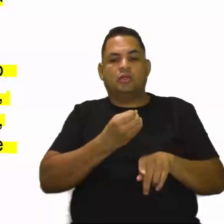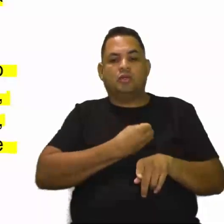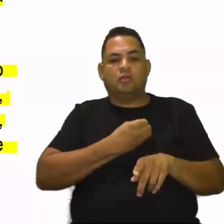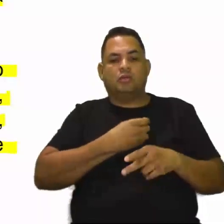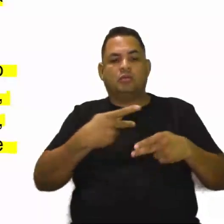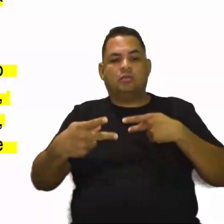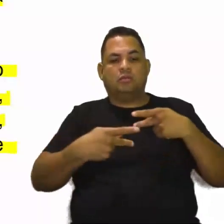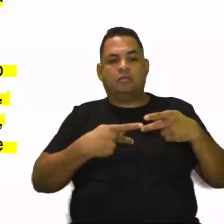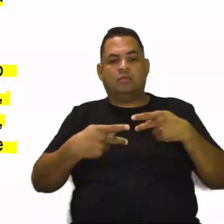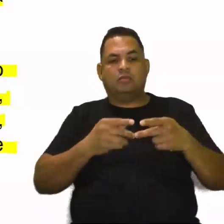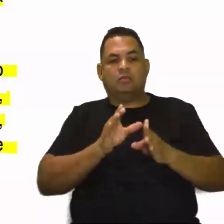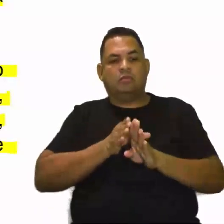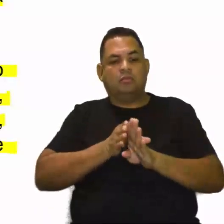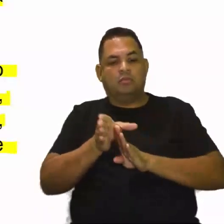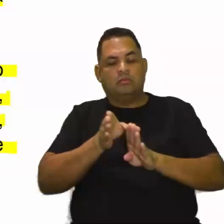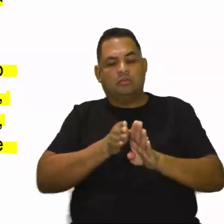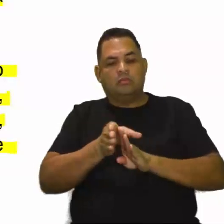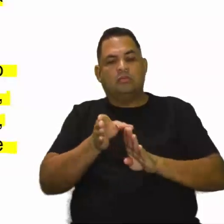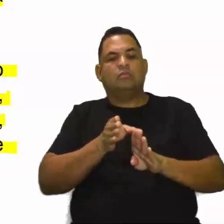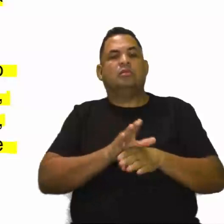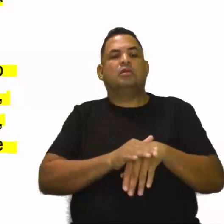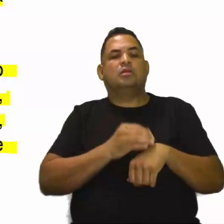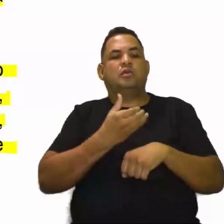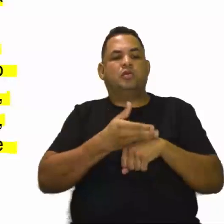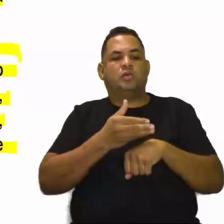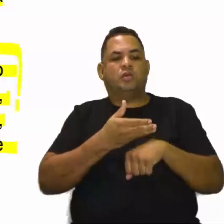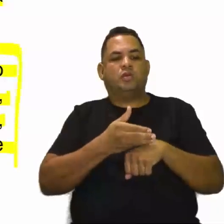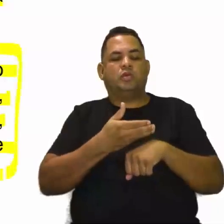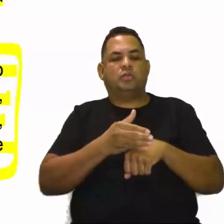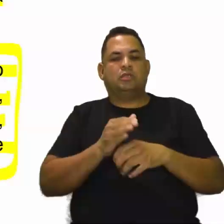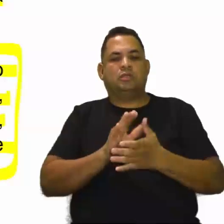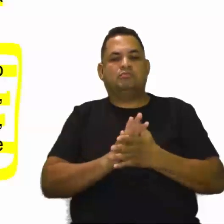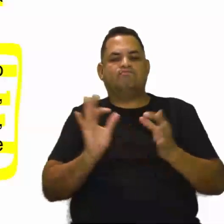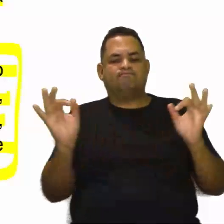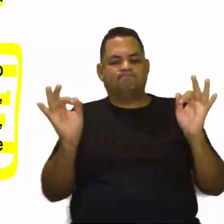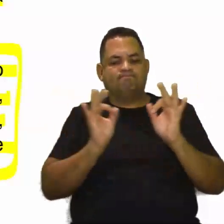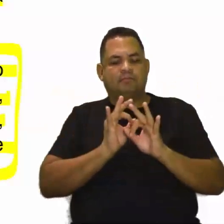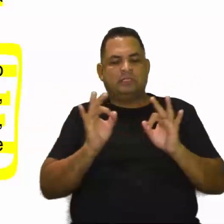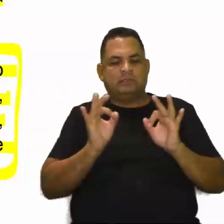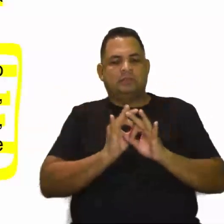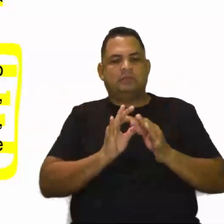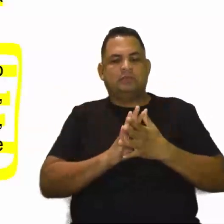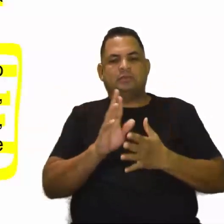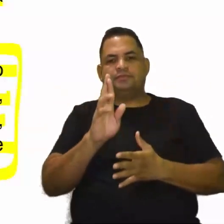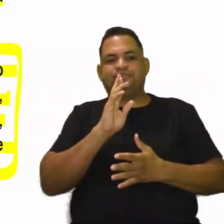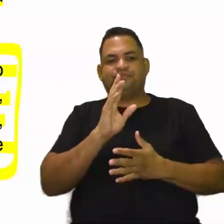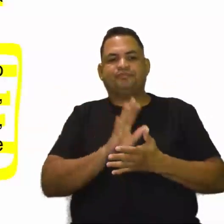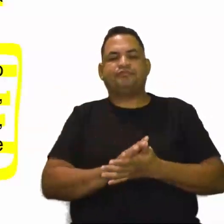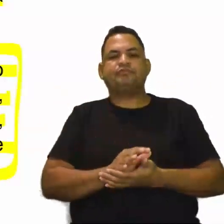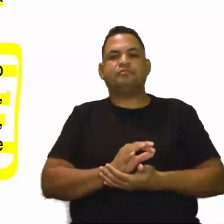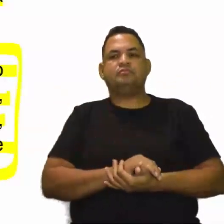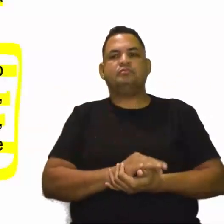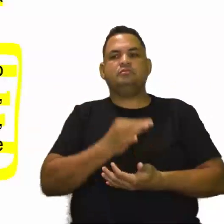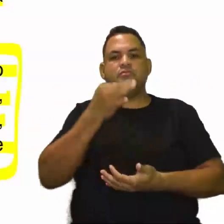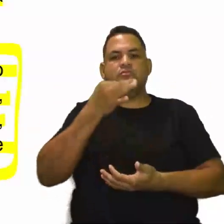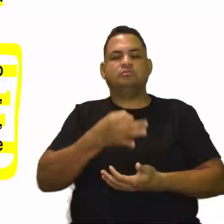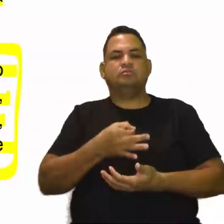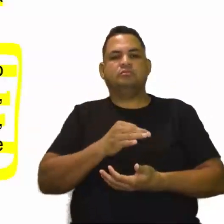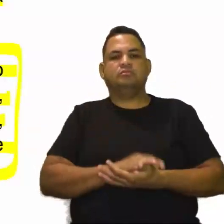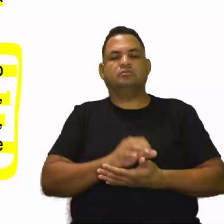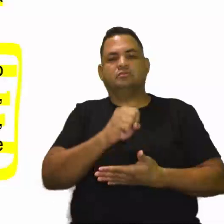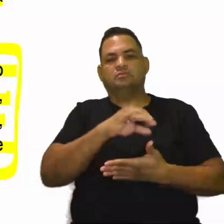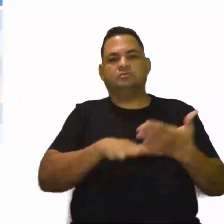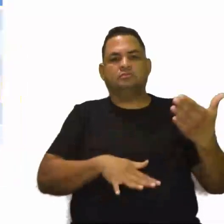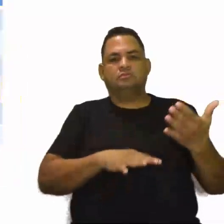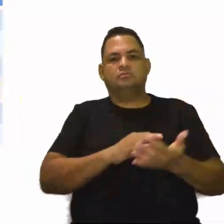para programar e prescrever o treino. Perfeita essa resposta, né? Então, essa é a resposta correta da